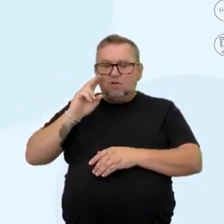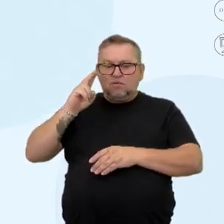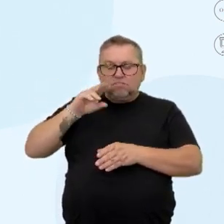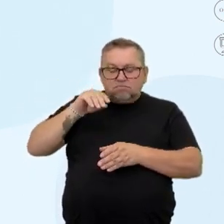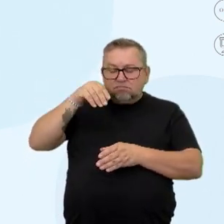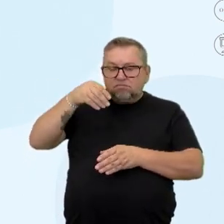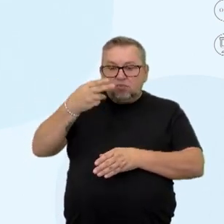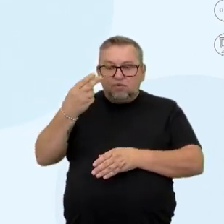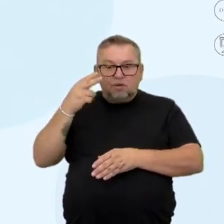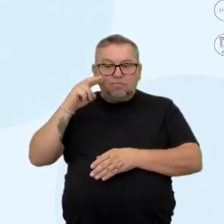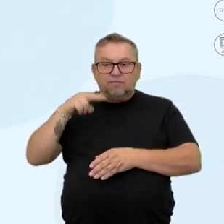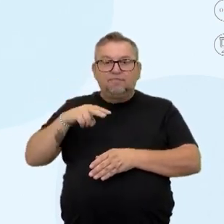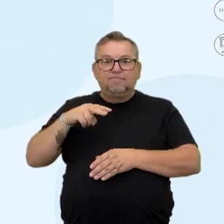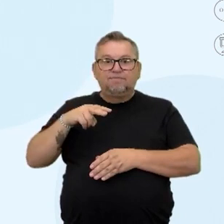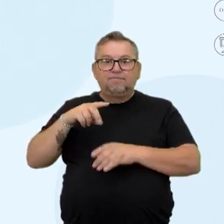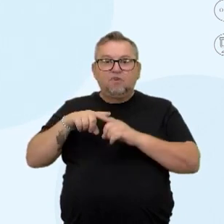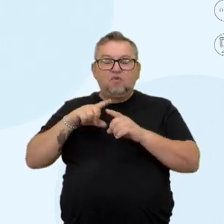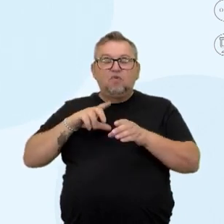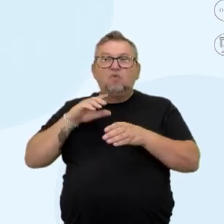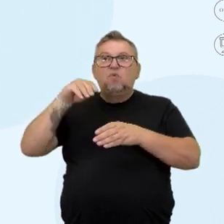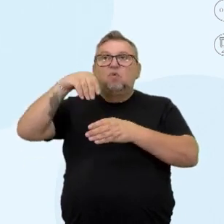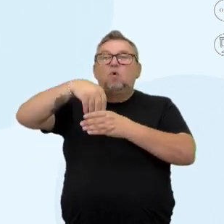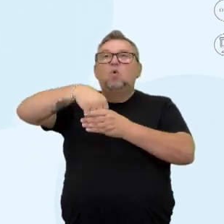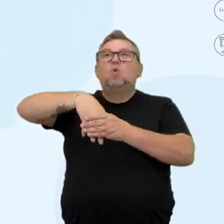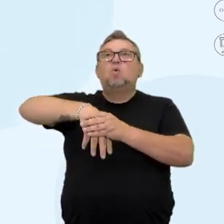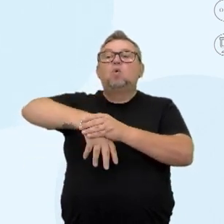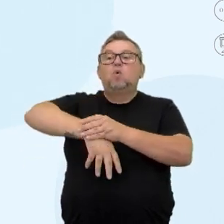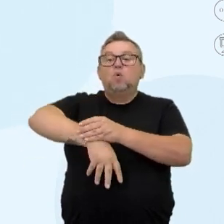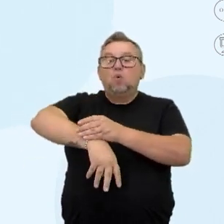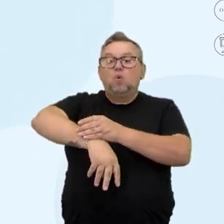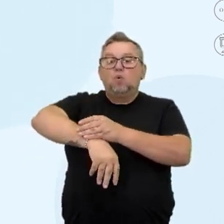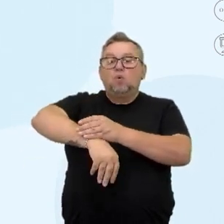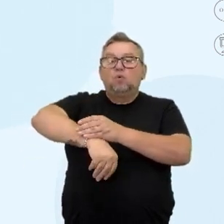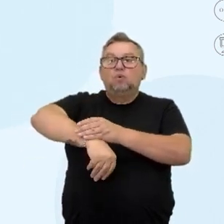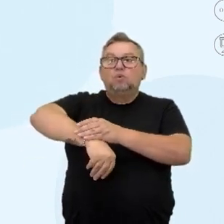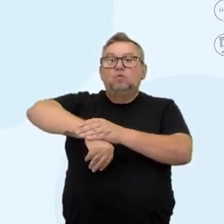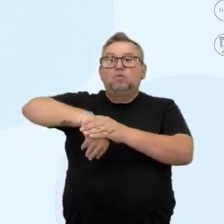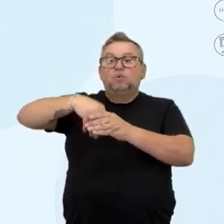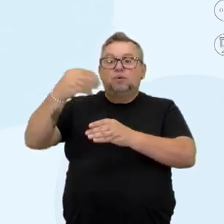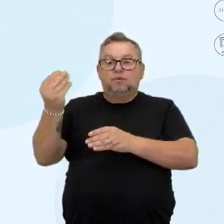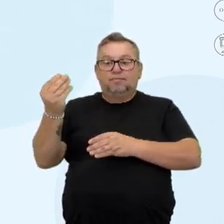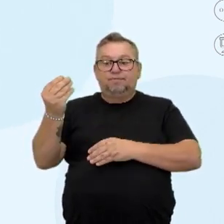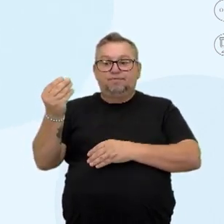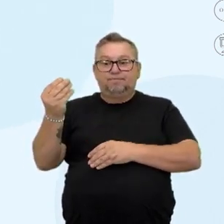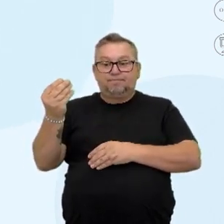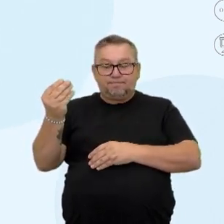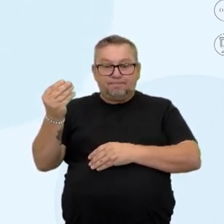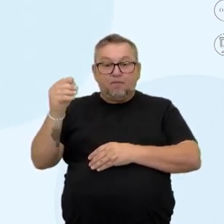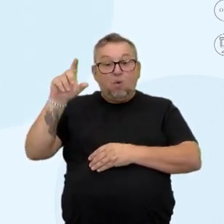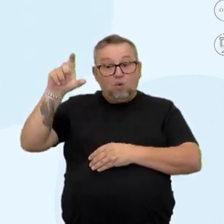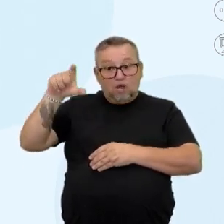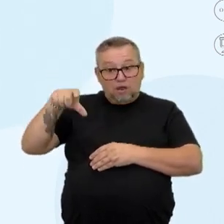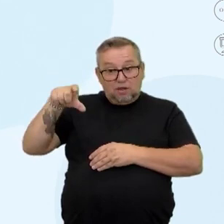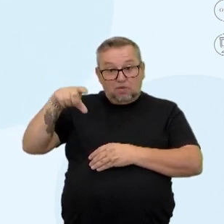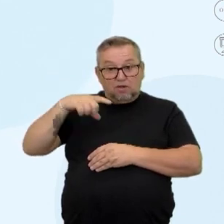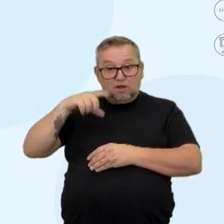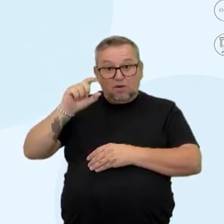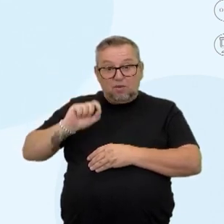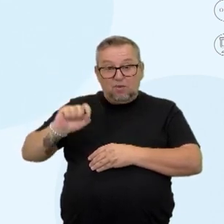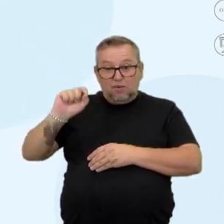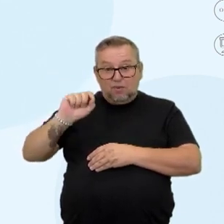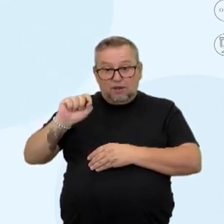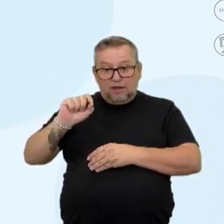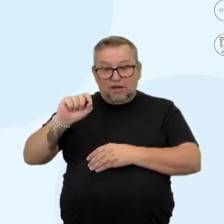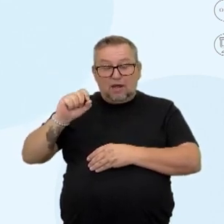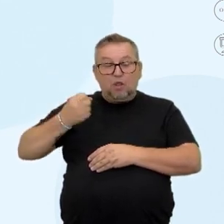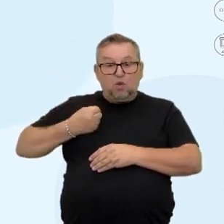da sacola, tá? Você vai meter a mão dentro da sacola lá pra sortear um dos cards que tá lá dentro. E esses cards estão sorteados de